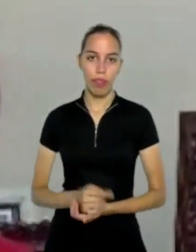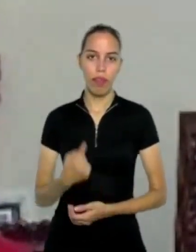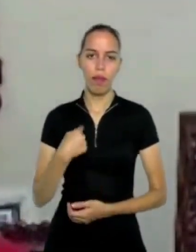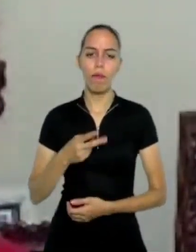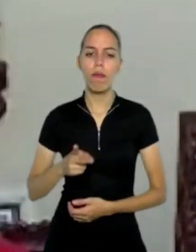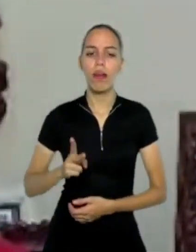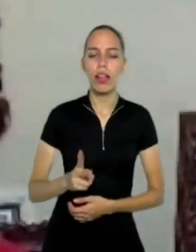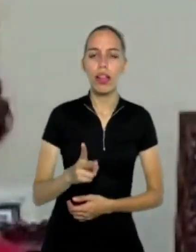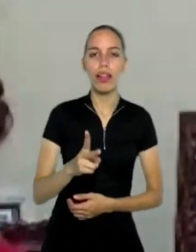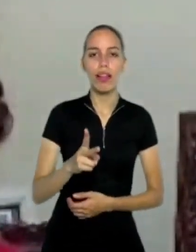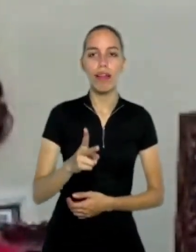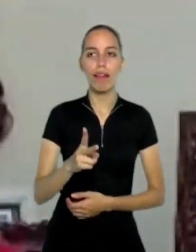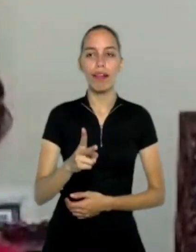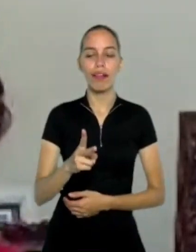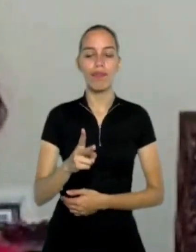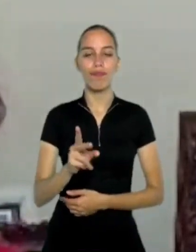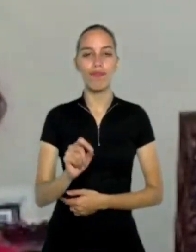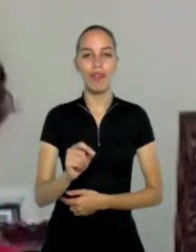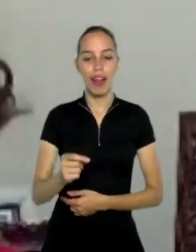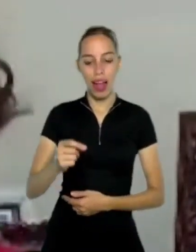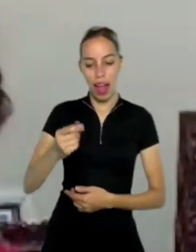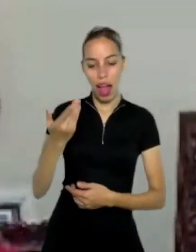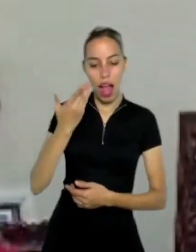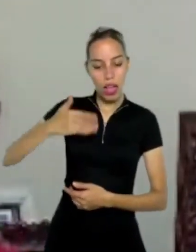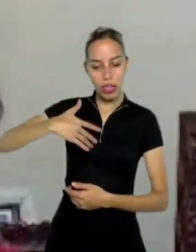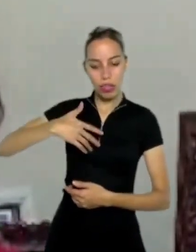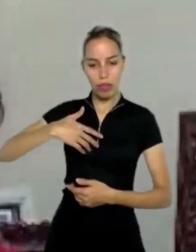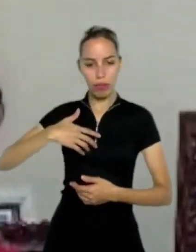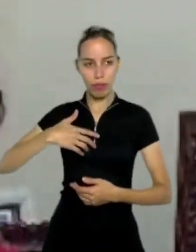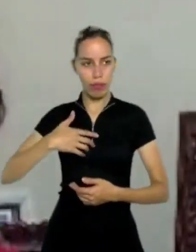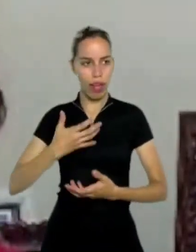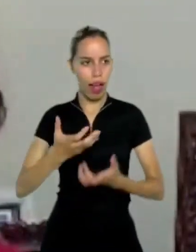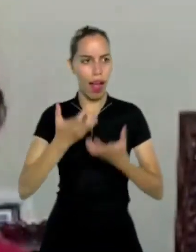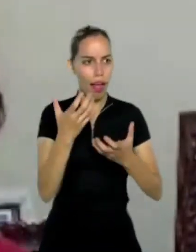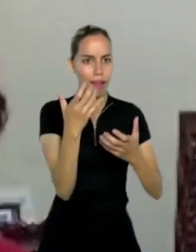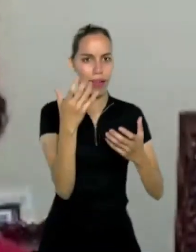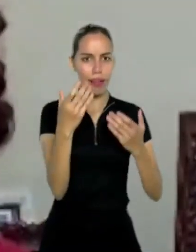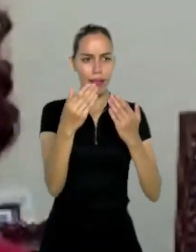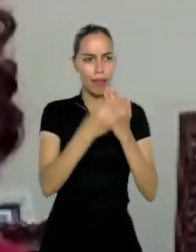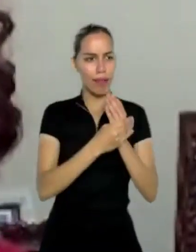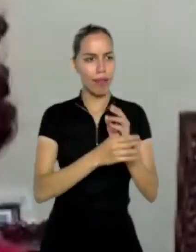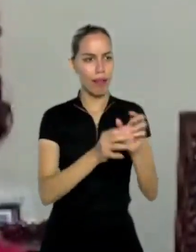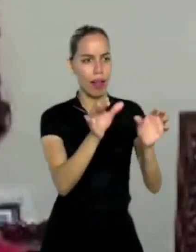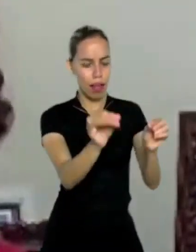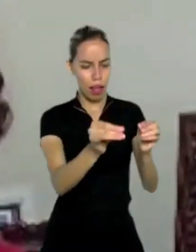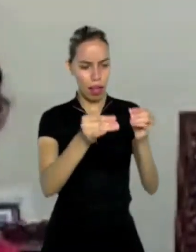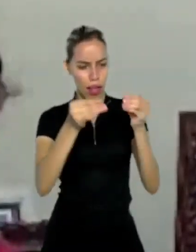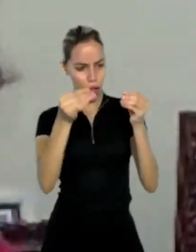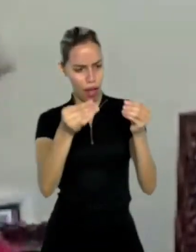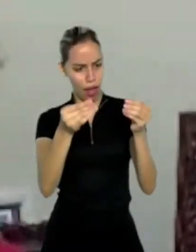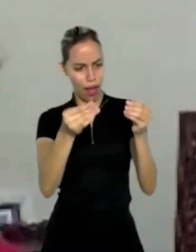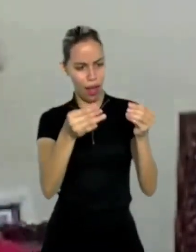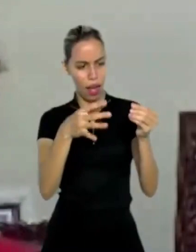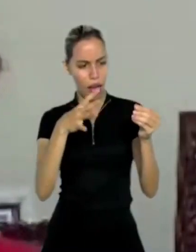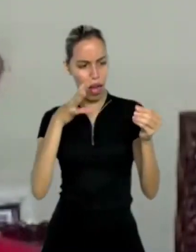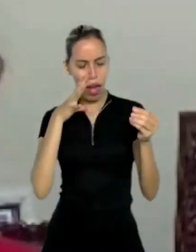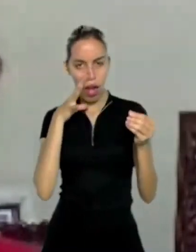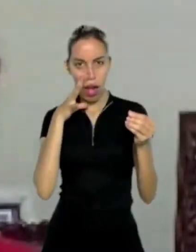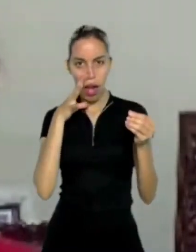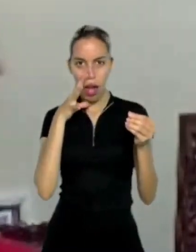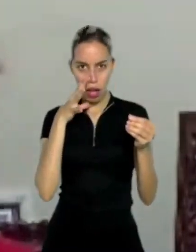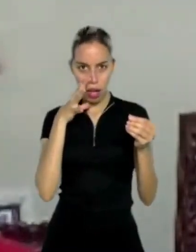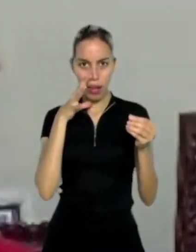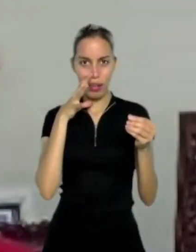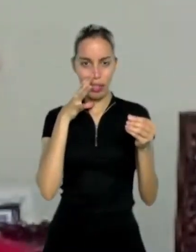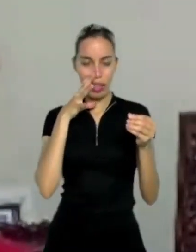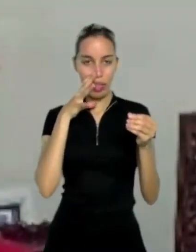uma criança muito apaixonada pelo objeto livro. O objeto livro sempre me chamou a atenção. Eu